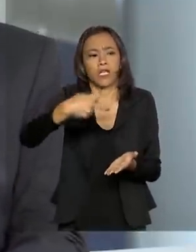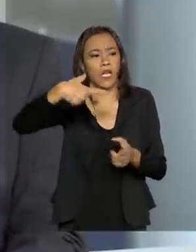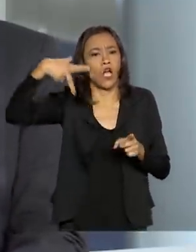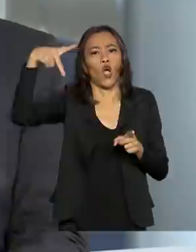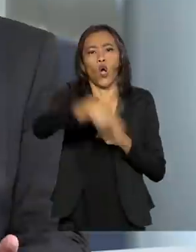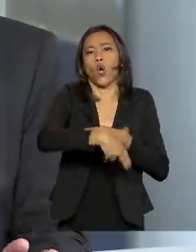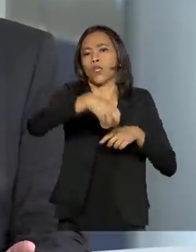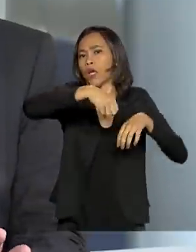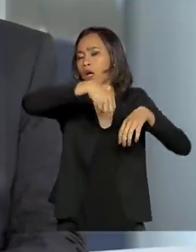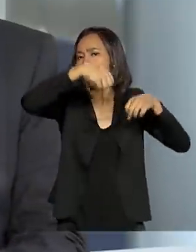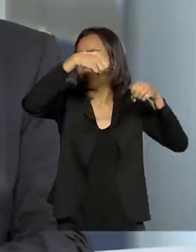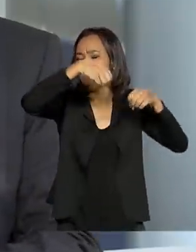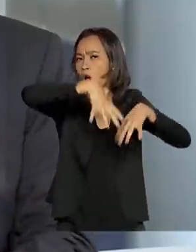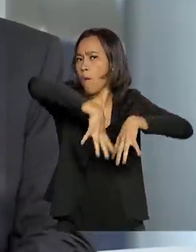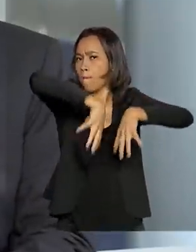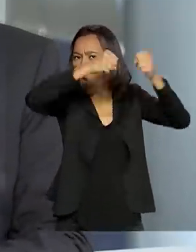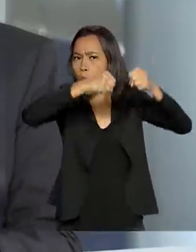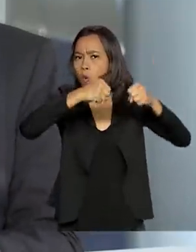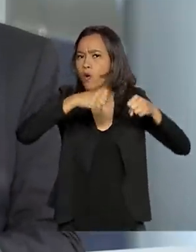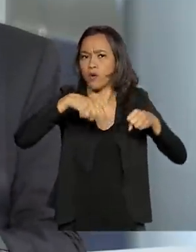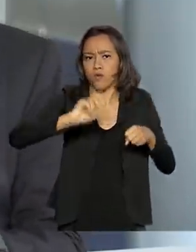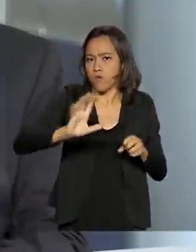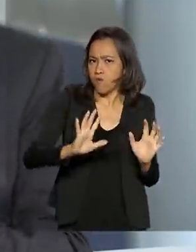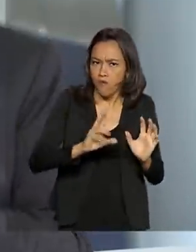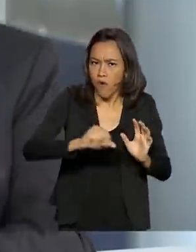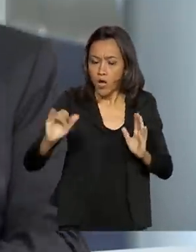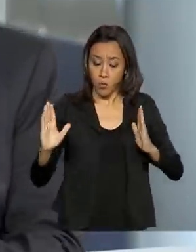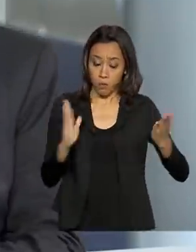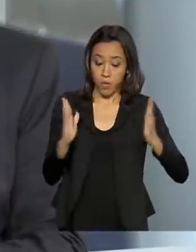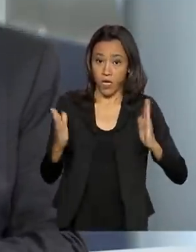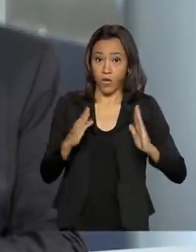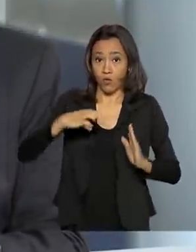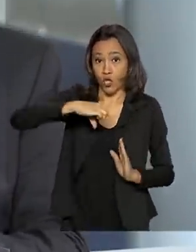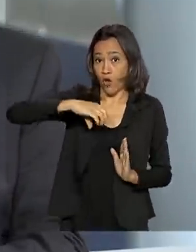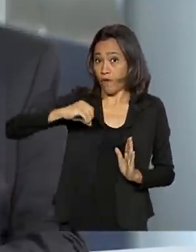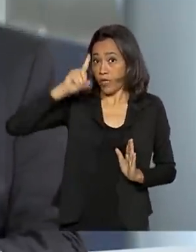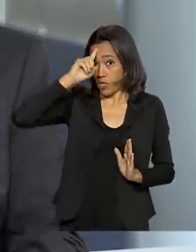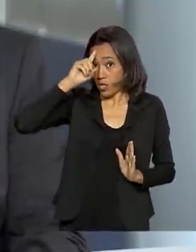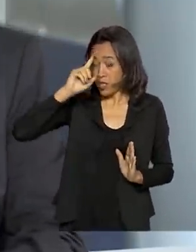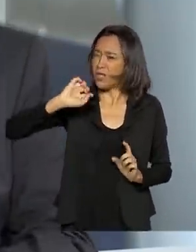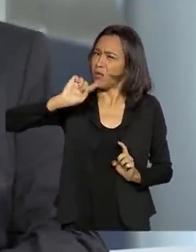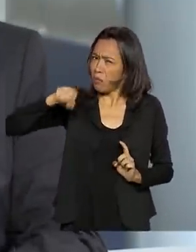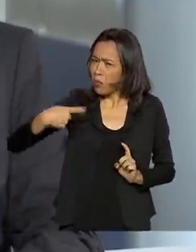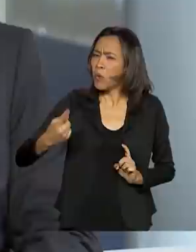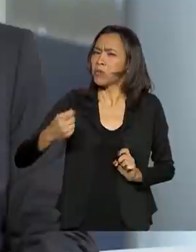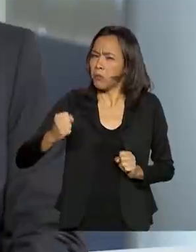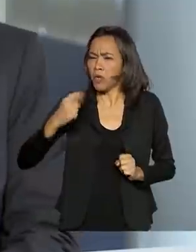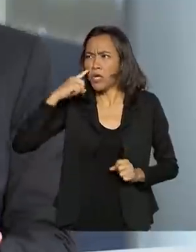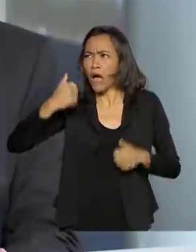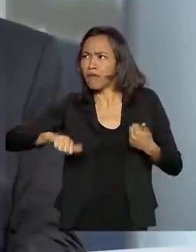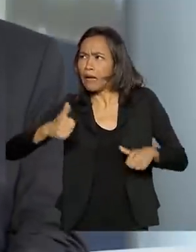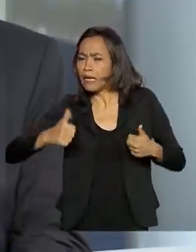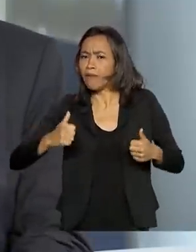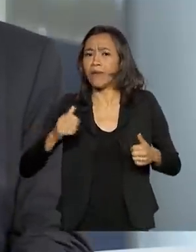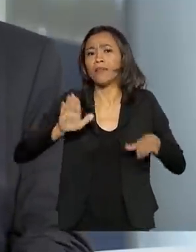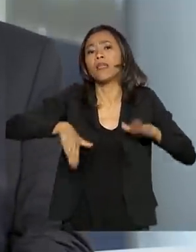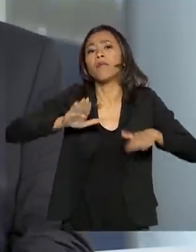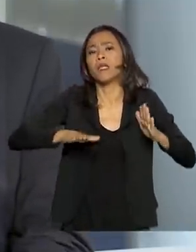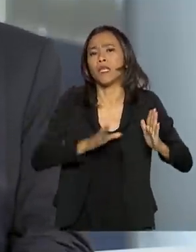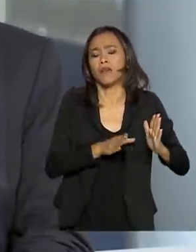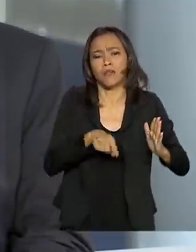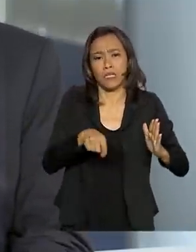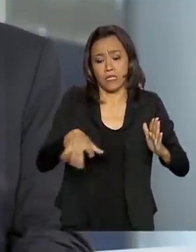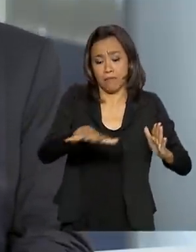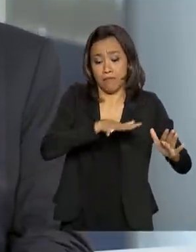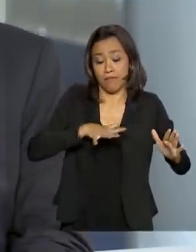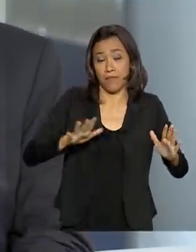de pagamento por um período de 90 dias. E isso pode ser reavaliado dependendo da duração desse momento difícil